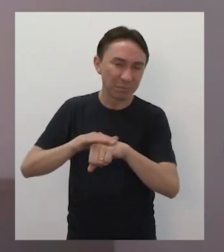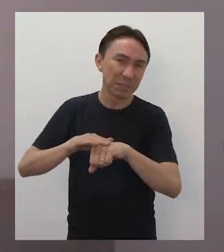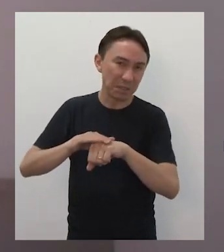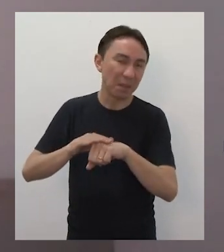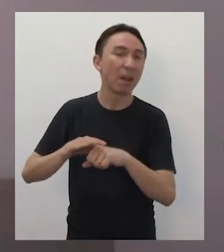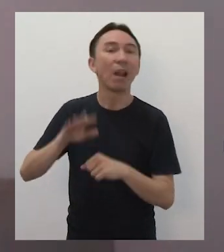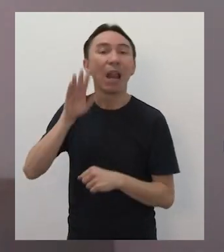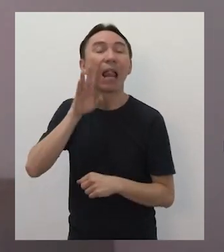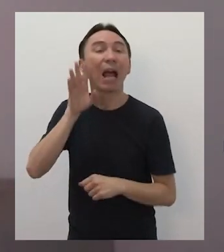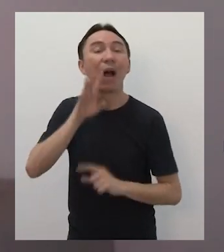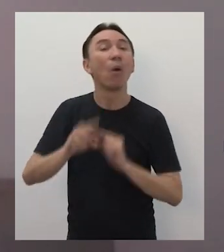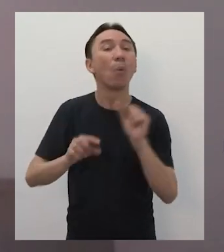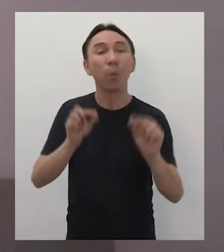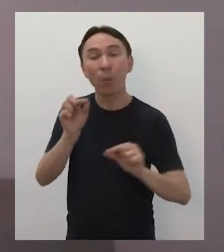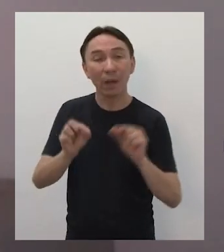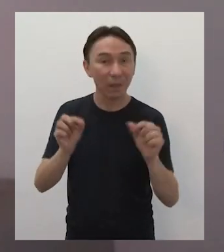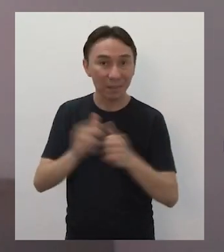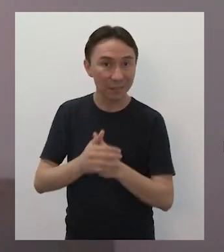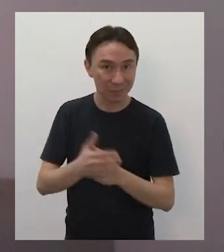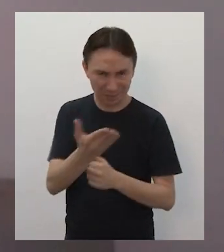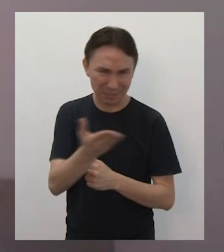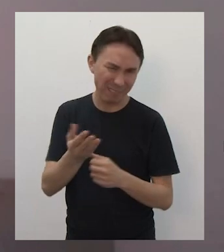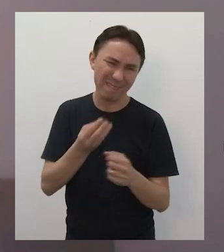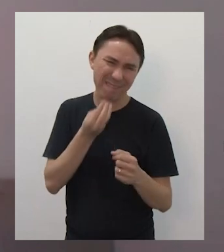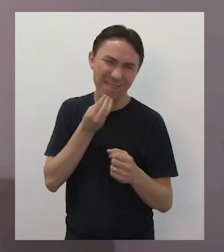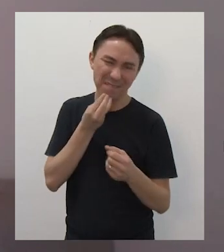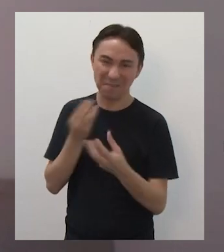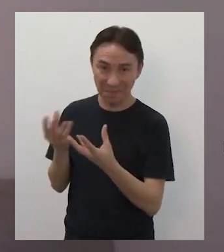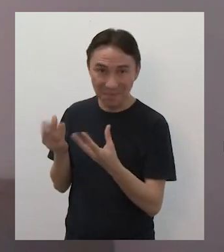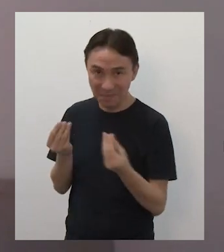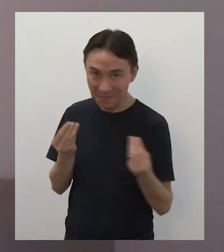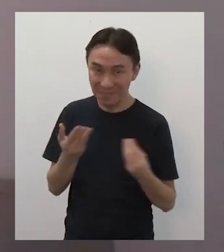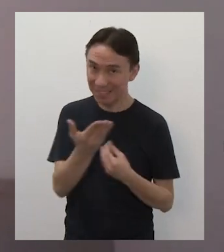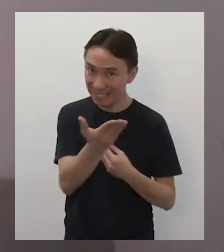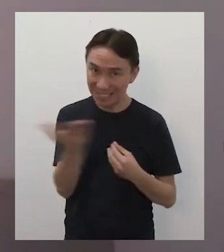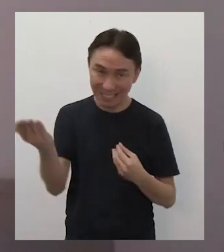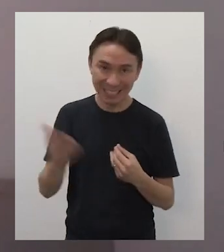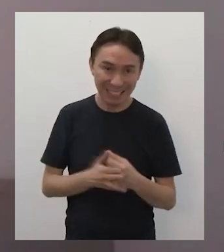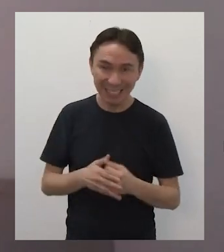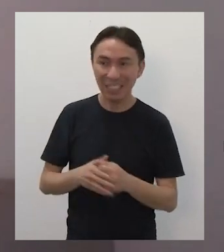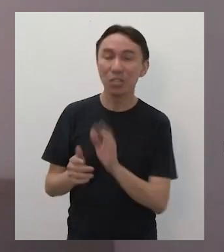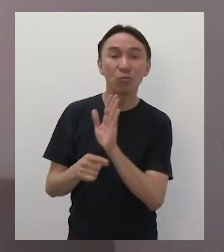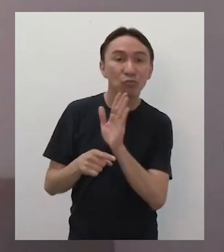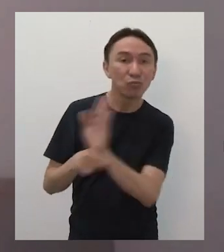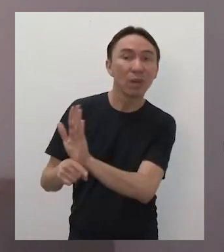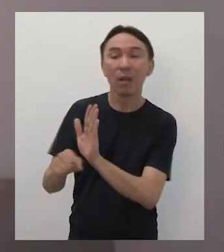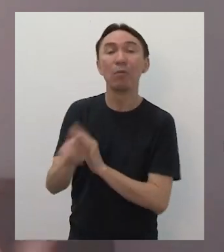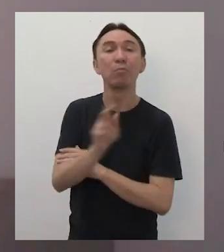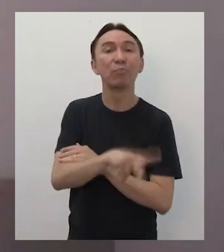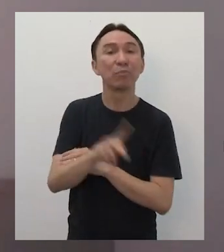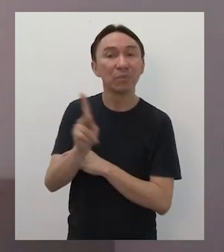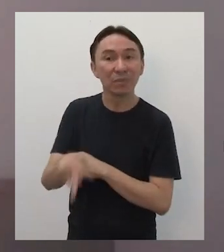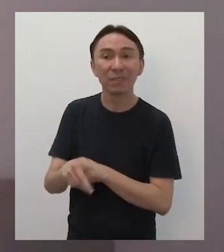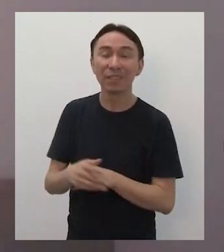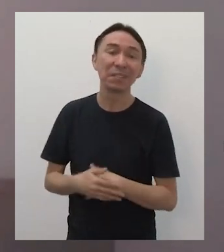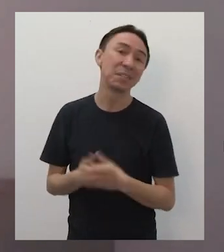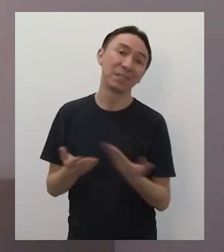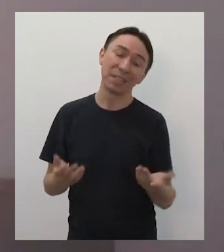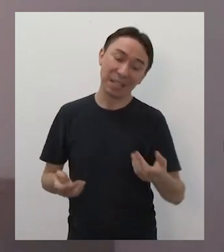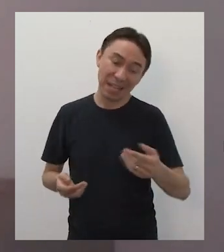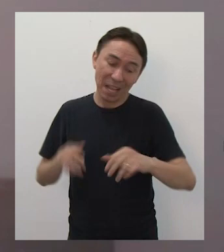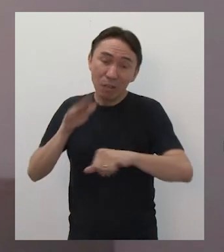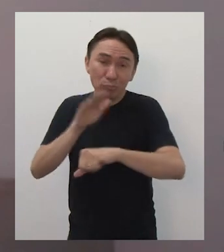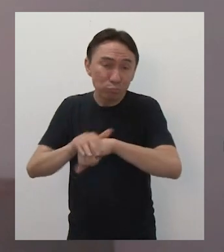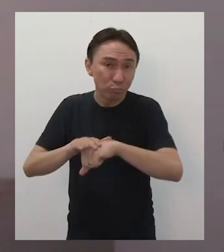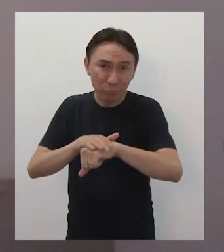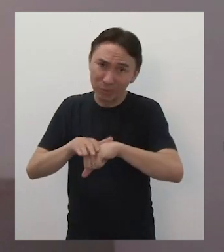oportunidades que vocês estão trazendo para os educadores da rede é que tem tudo a ver, essa conversa tem tudo a ver com a